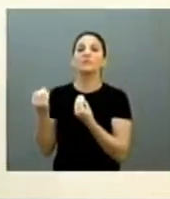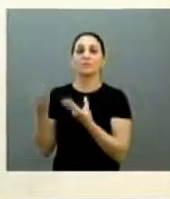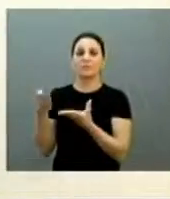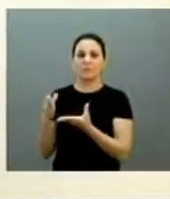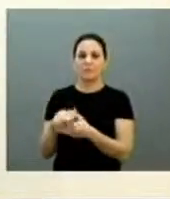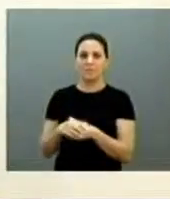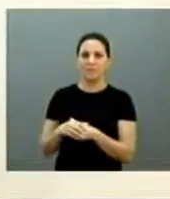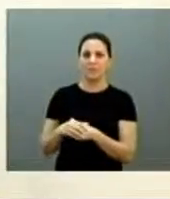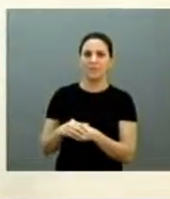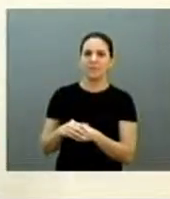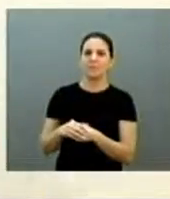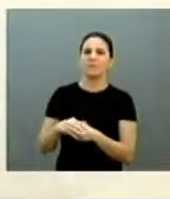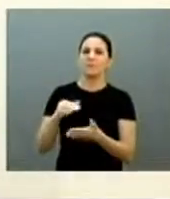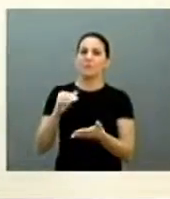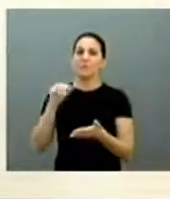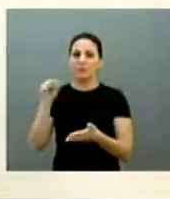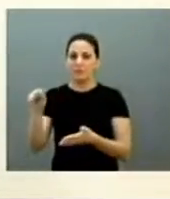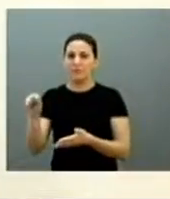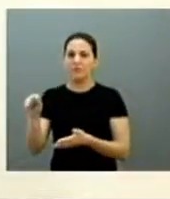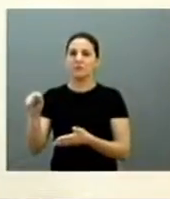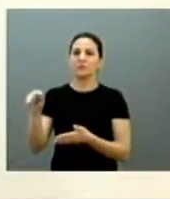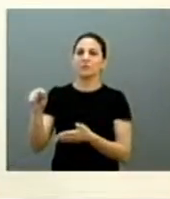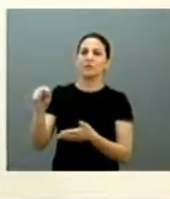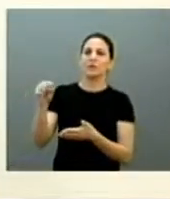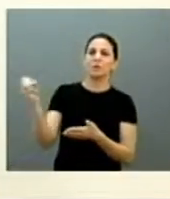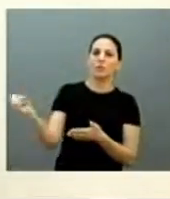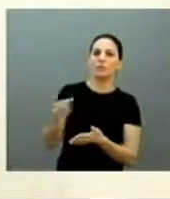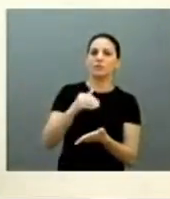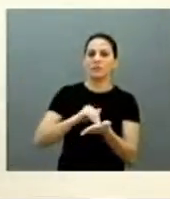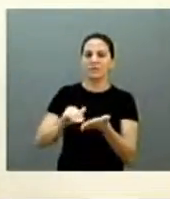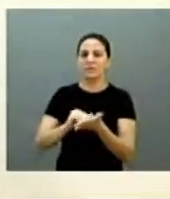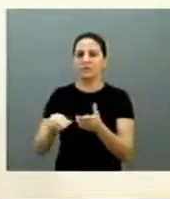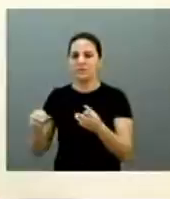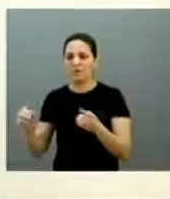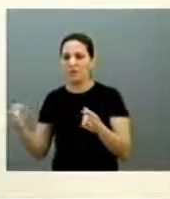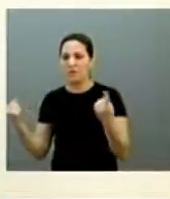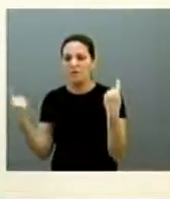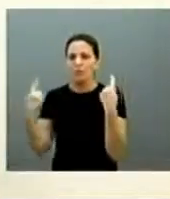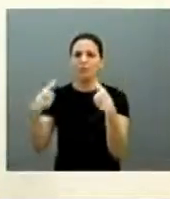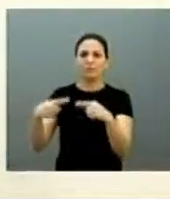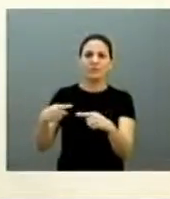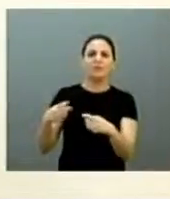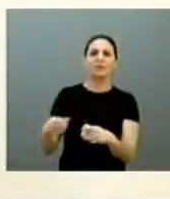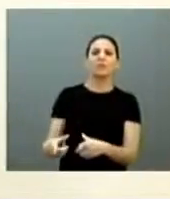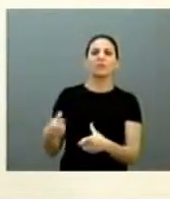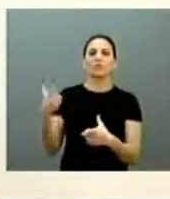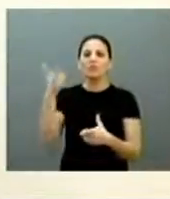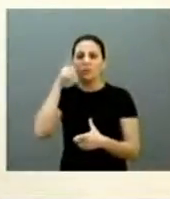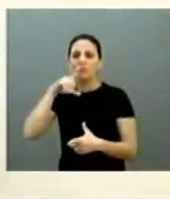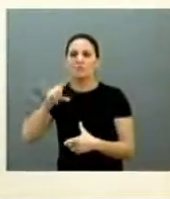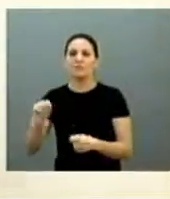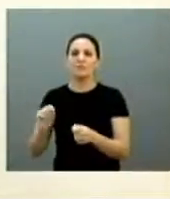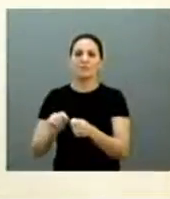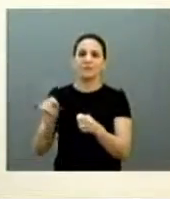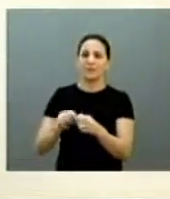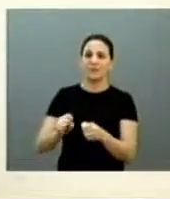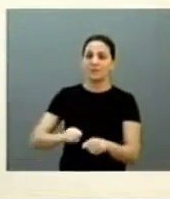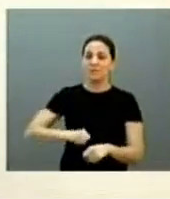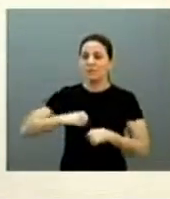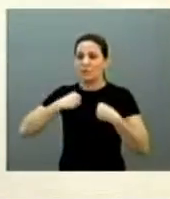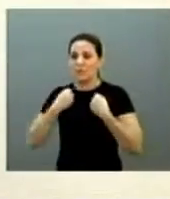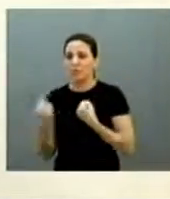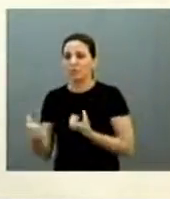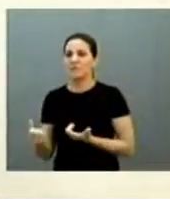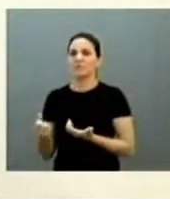tem uma grande tarefa, um desafio, novo secretário. Tenho certeza que tem competência para isso, com vontade e coragem. Mas tem que ter vontade e